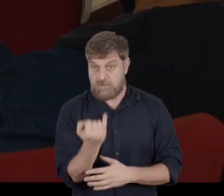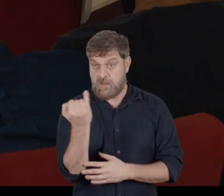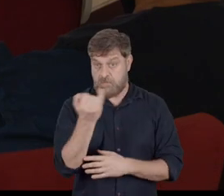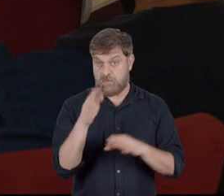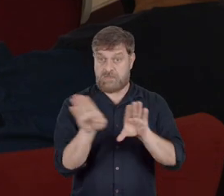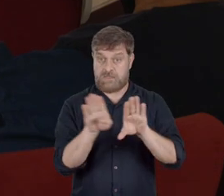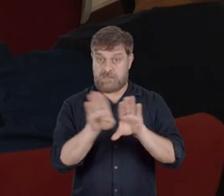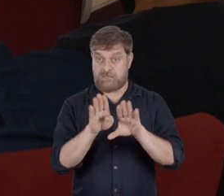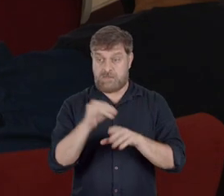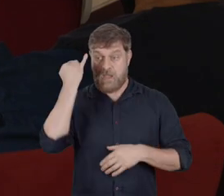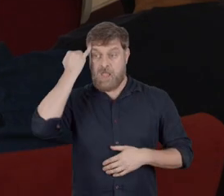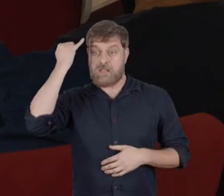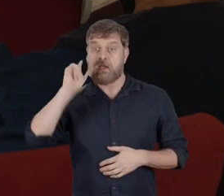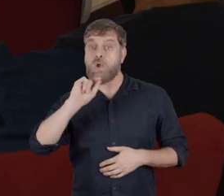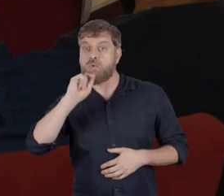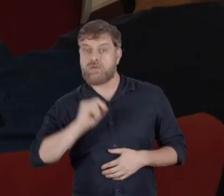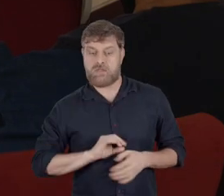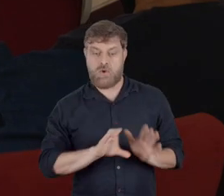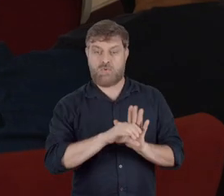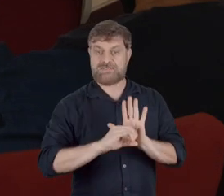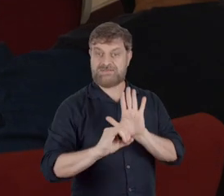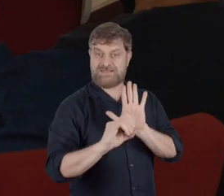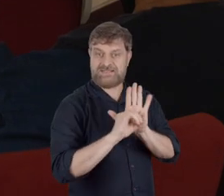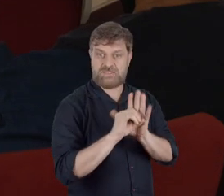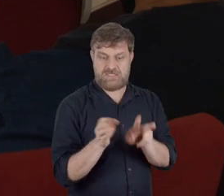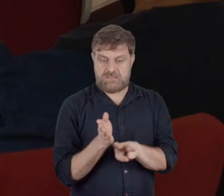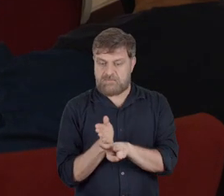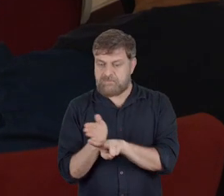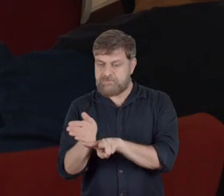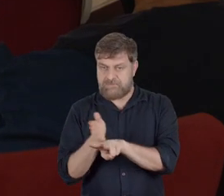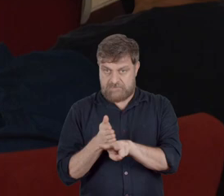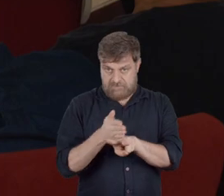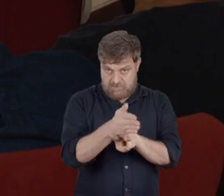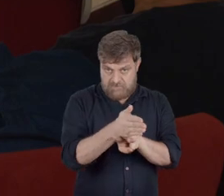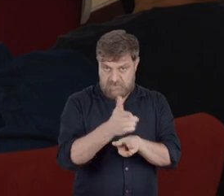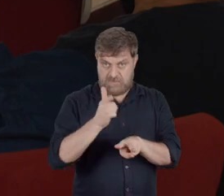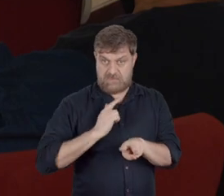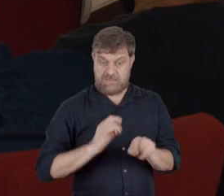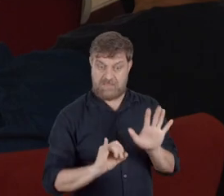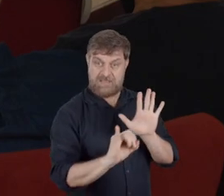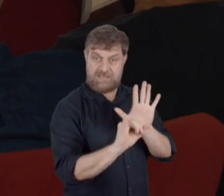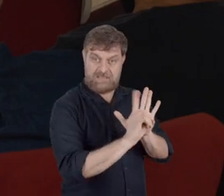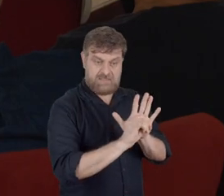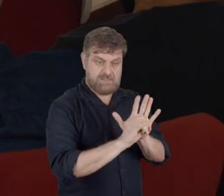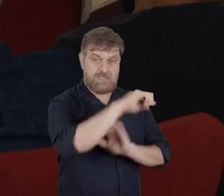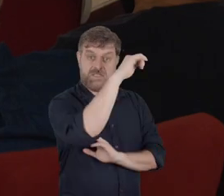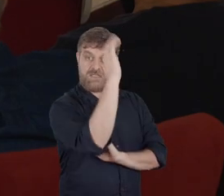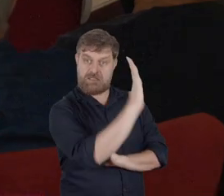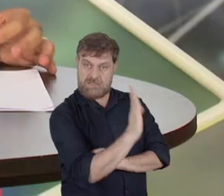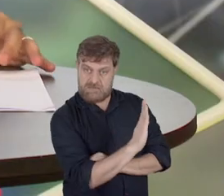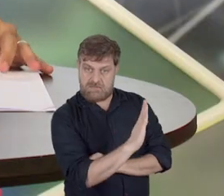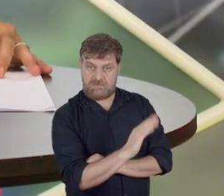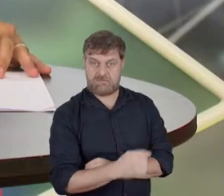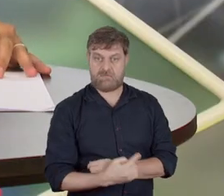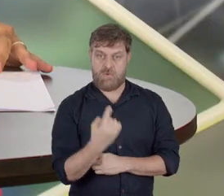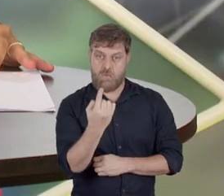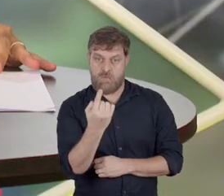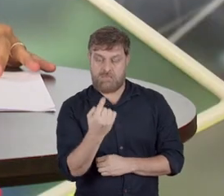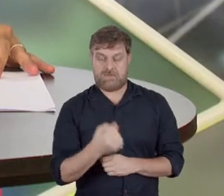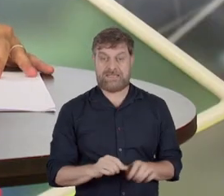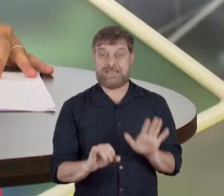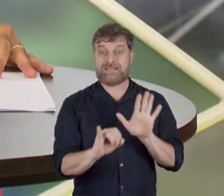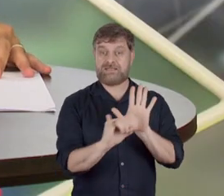gente, né, é a ideia de que a identidade ela passa por duas situações, do ponto de vista de uma identidade nacional. Uma é